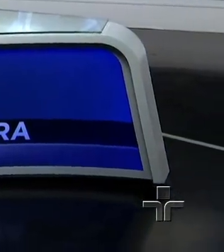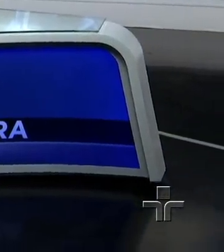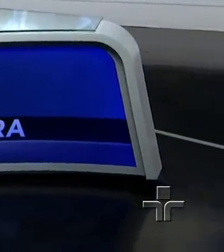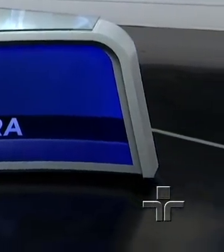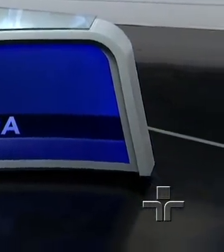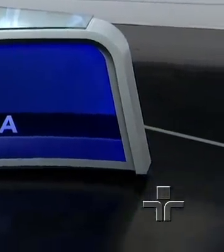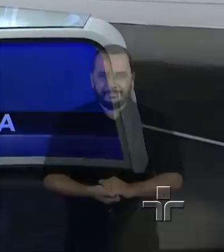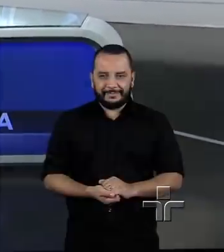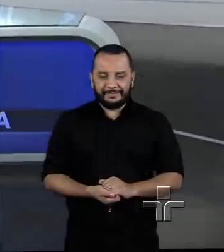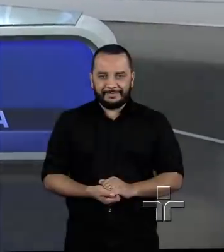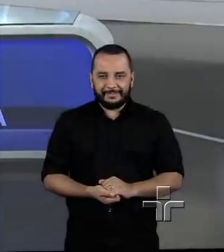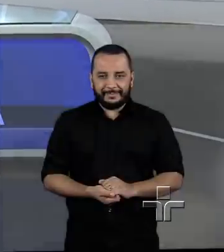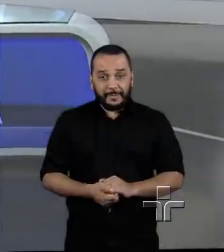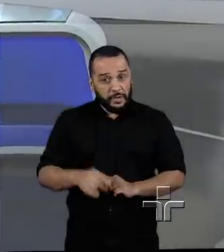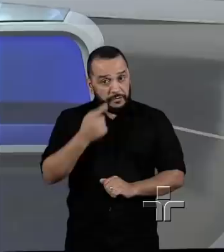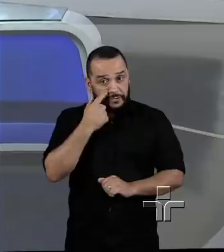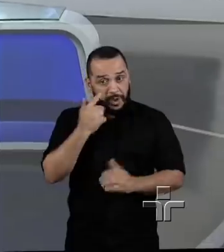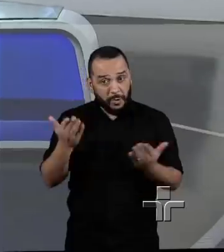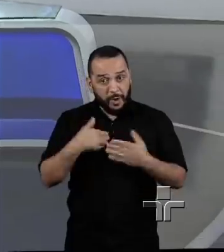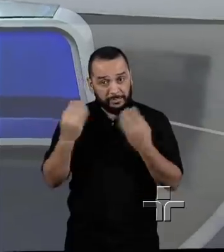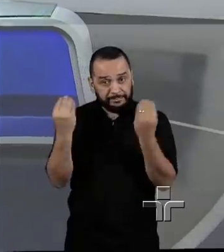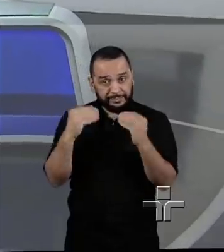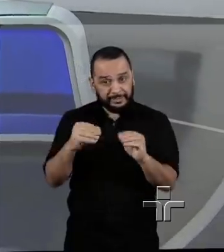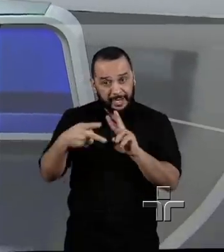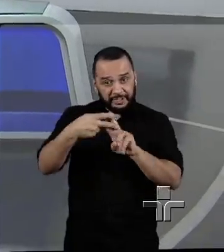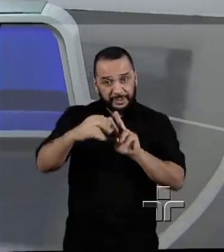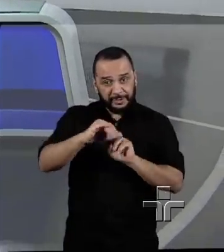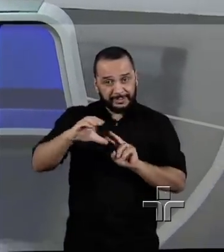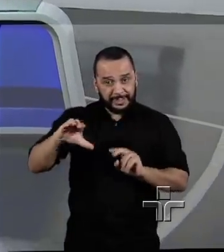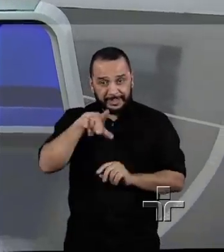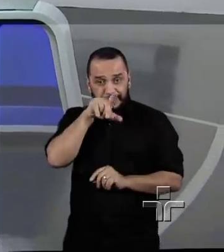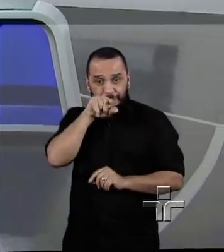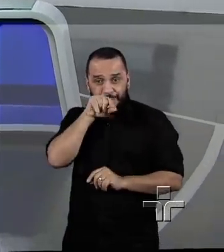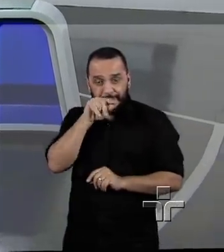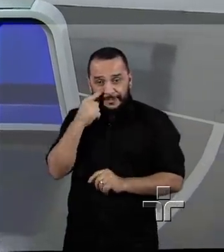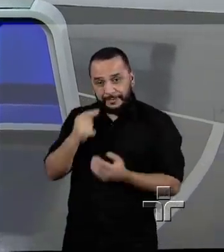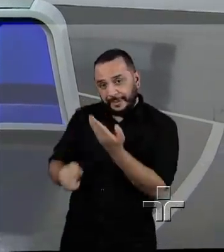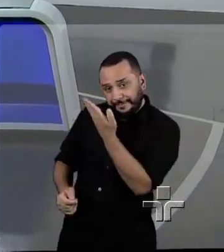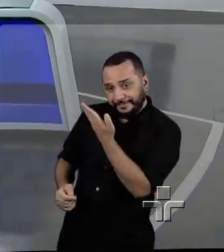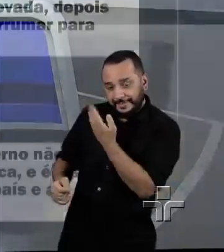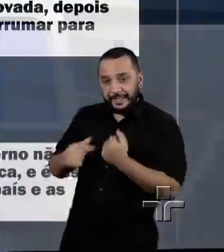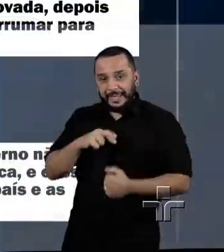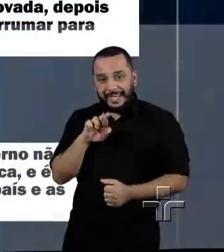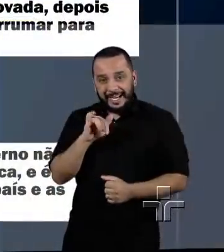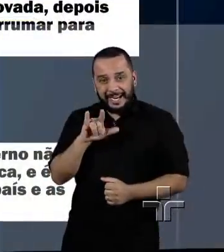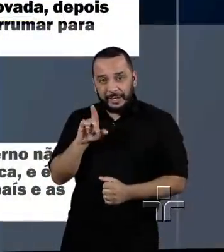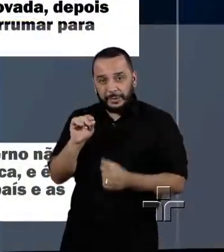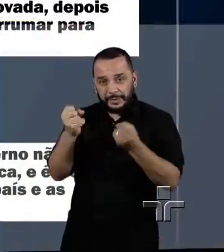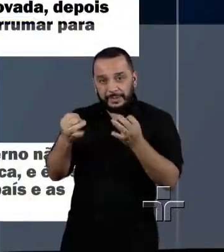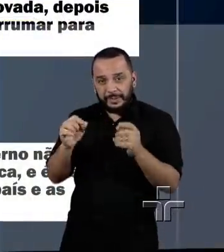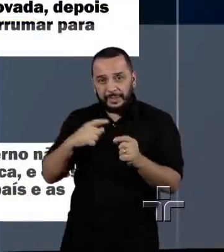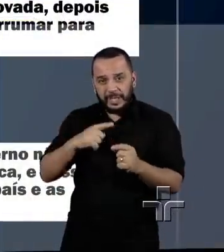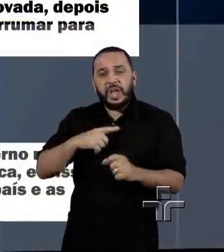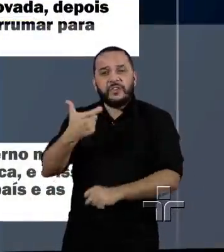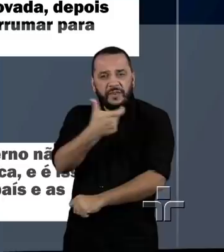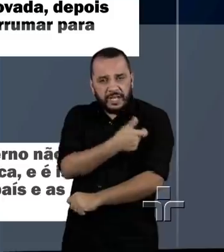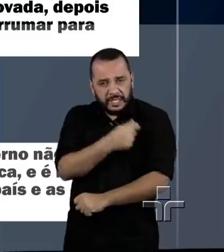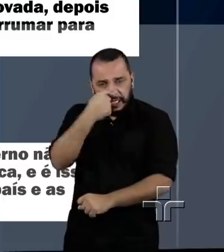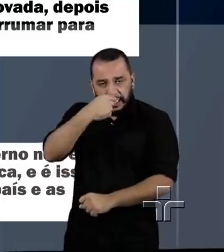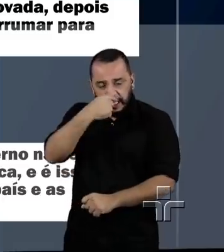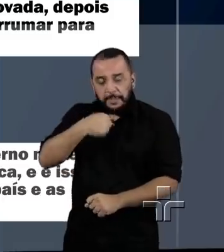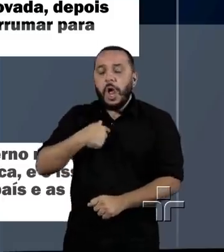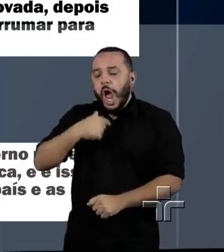Bom, vamos ver no telão mais algumas mensagens, né, enviadas na hashtag do Jornal da Cultura. Está lá, o Ricardo Cardoso. Tomei vacina da gripe,